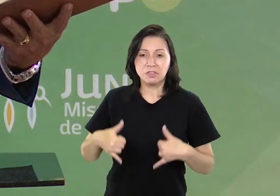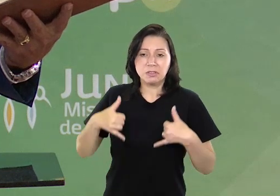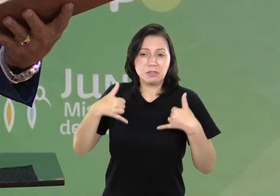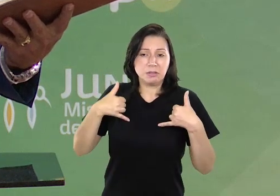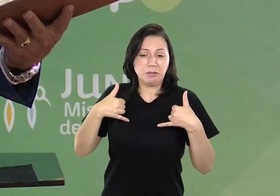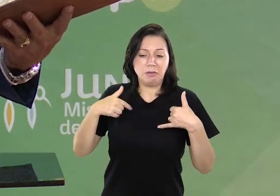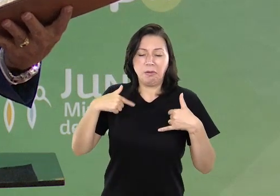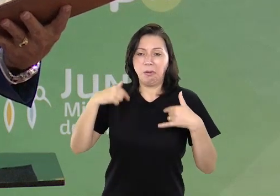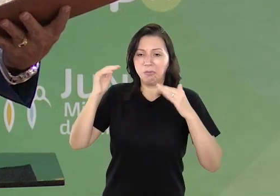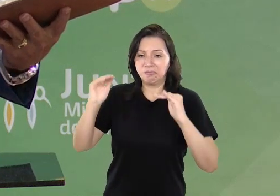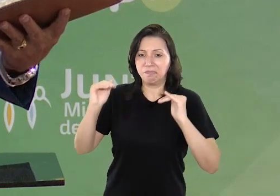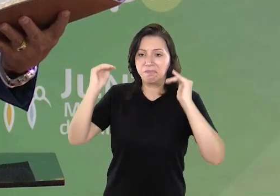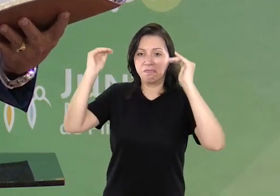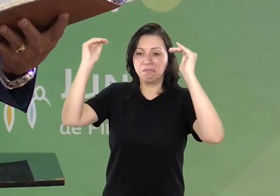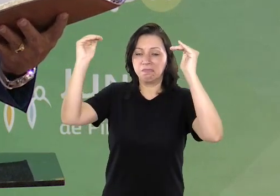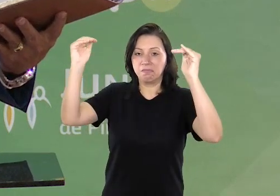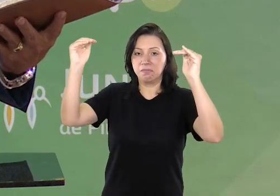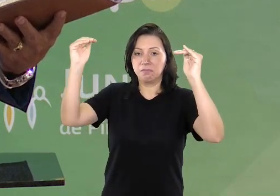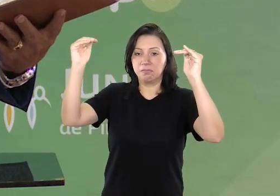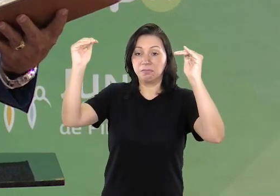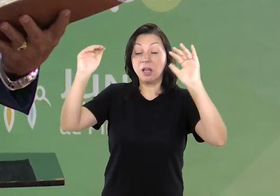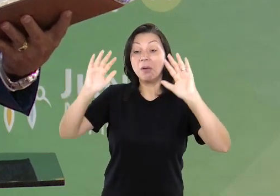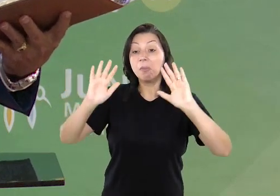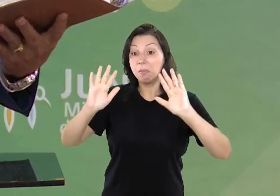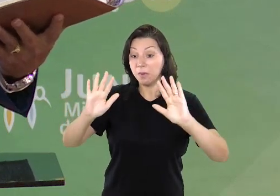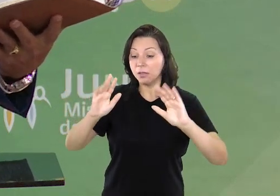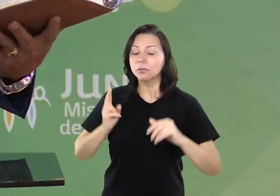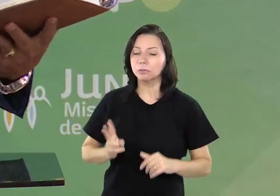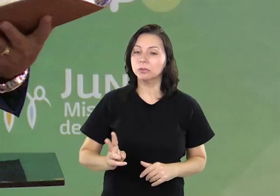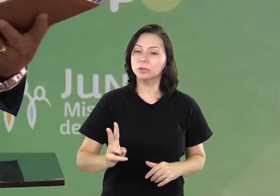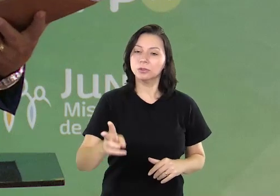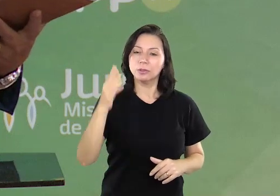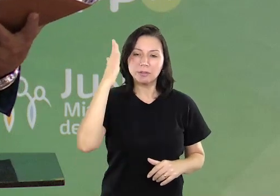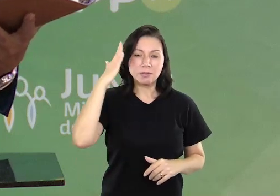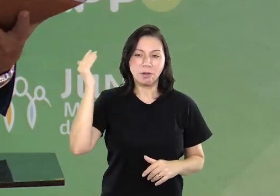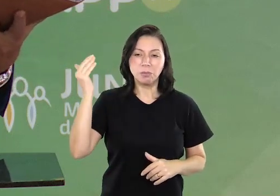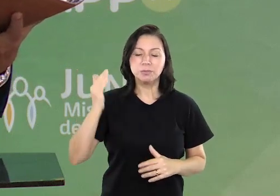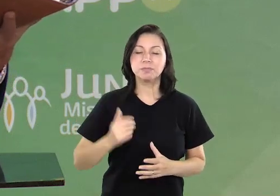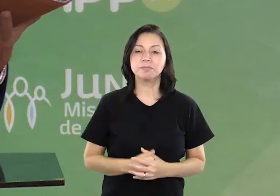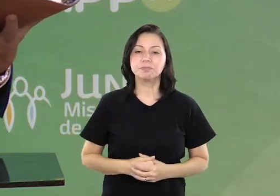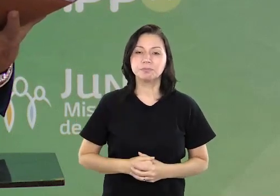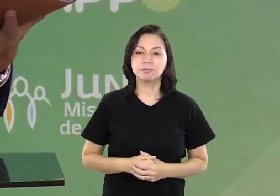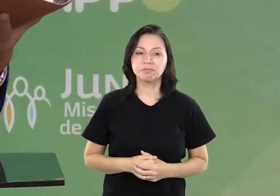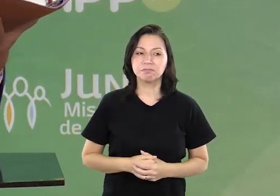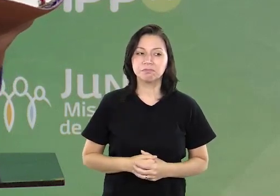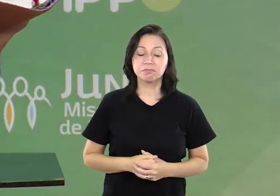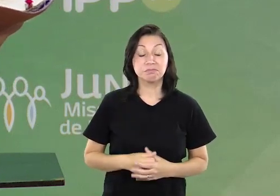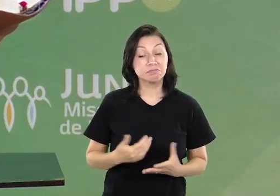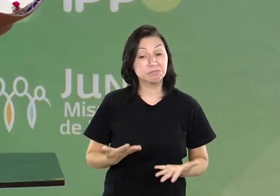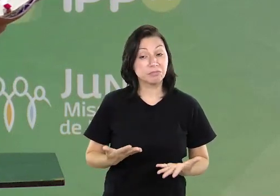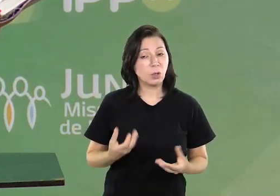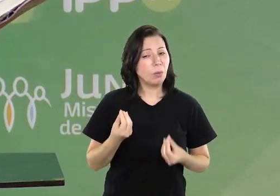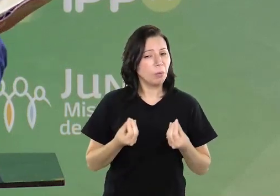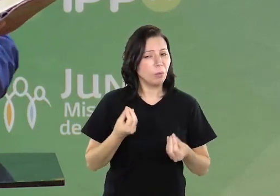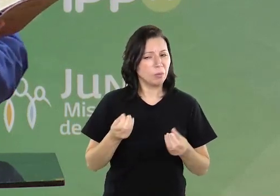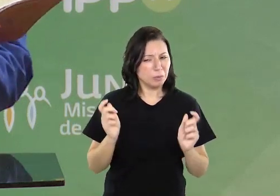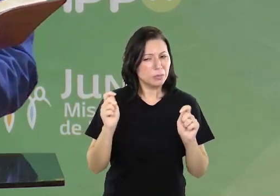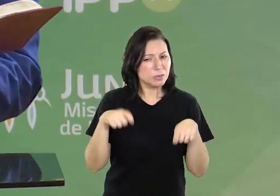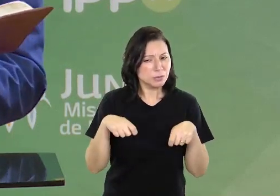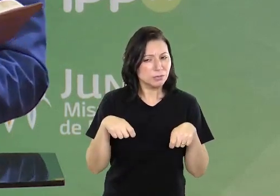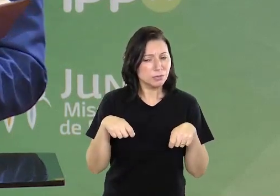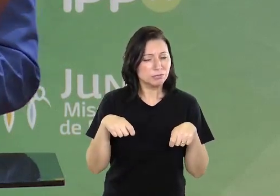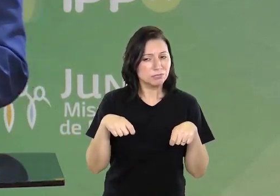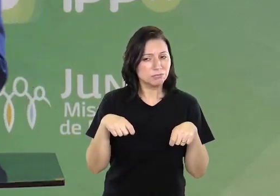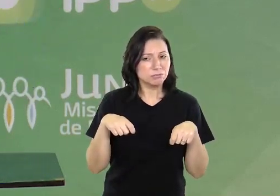antes de mim em Jerusalém perseverou também comigo a minha sabedoria Alguns podem pensar bom não tô entendendo Como